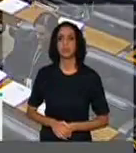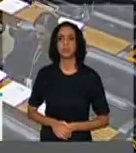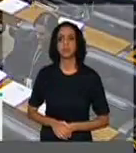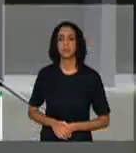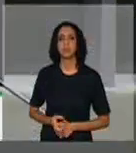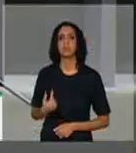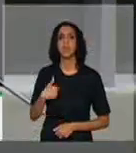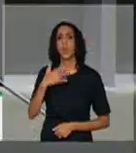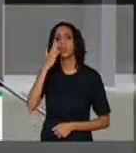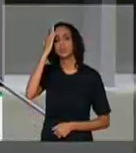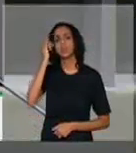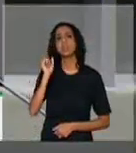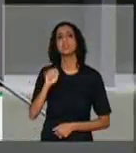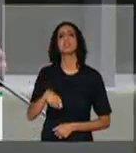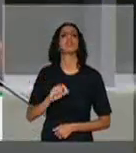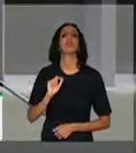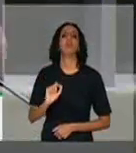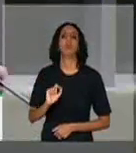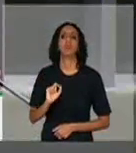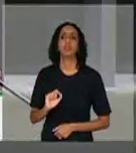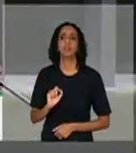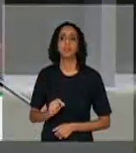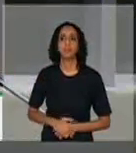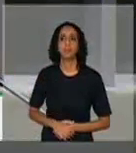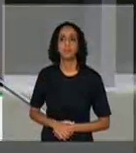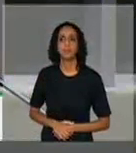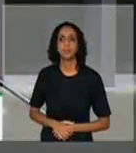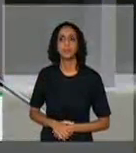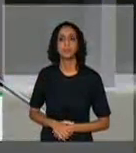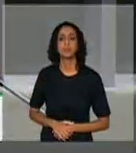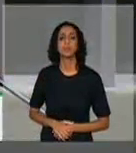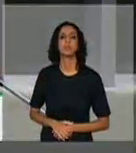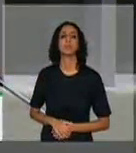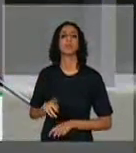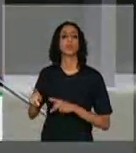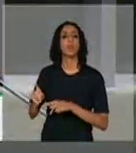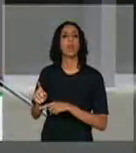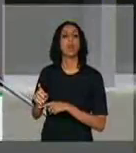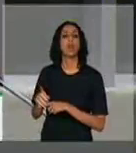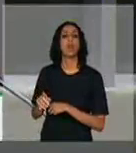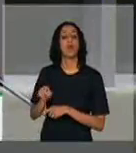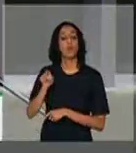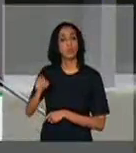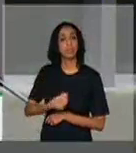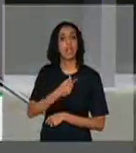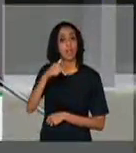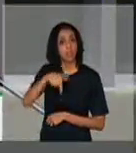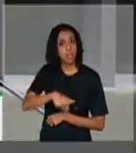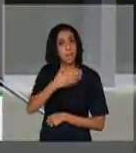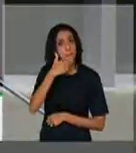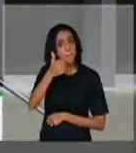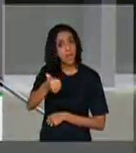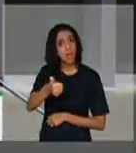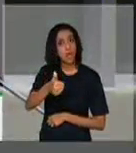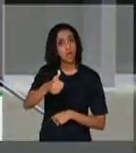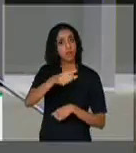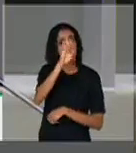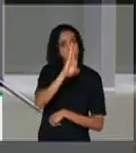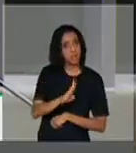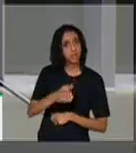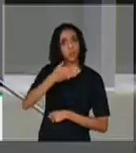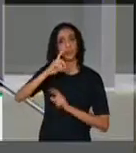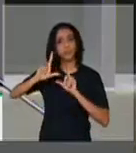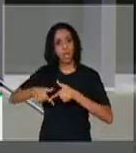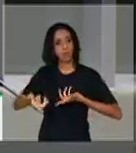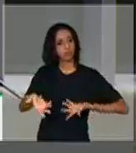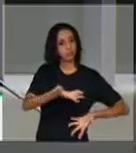contribui efetivamente para a melhora significativa das relações comerciais e diplomáticas entre